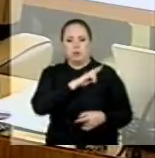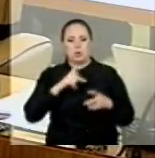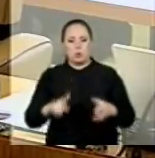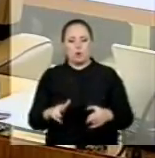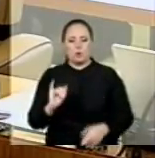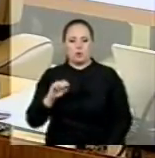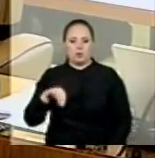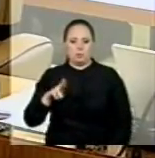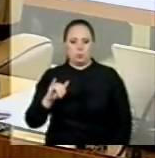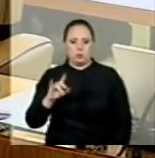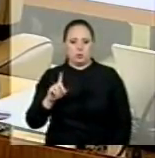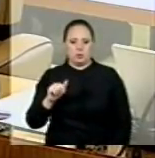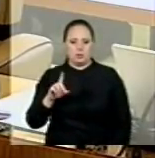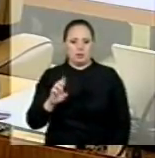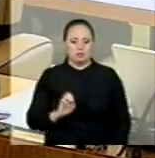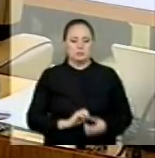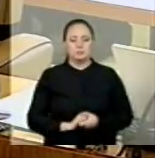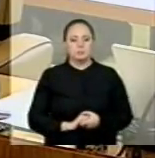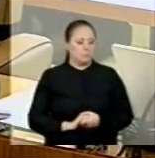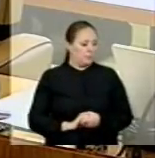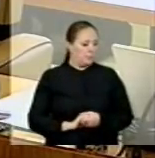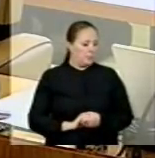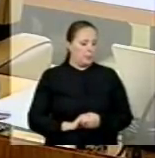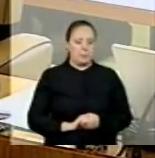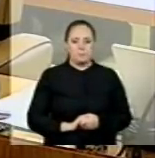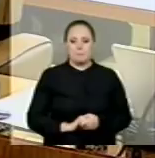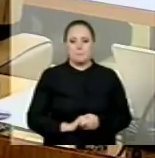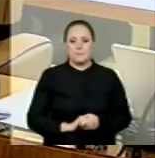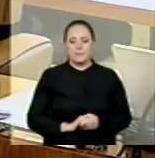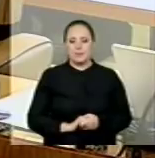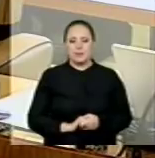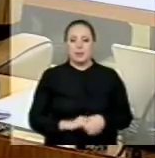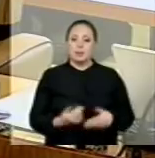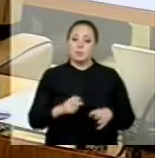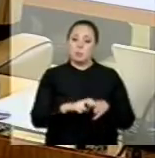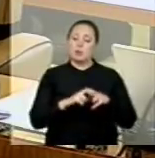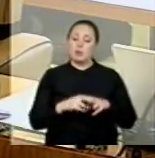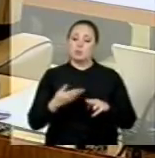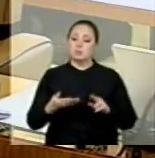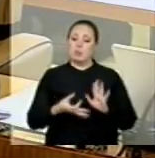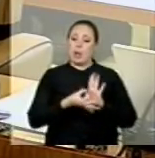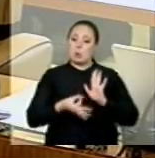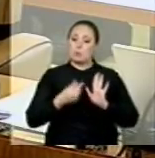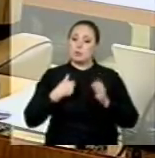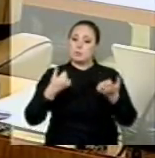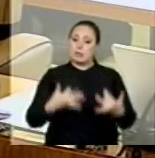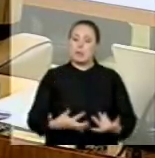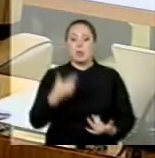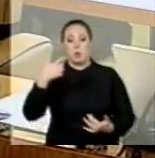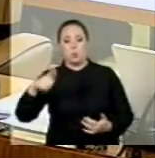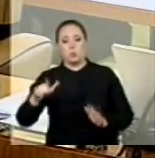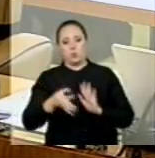imunidade. Portanto, com base nesses e outros argumentos que suscita,